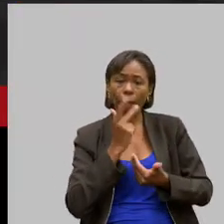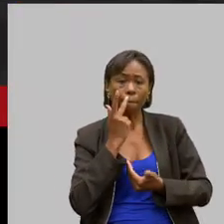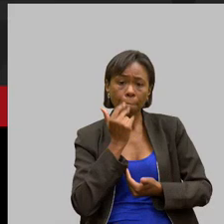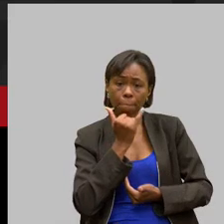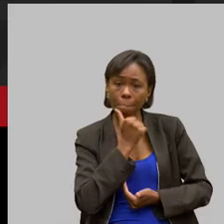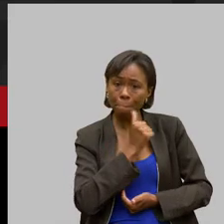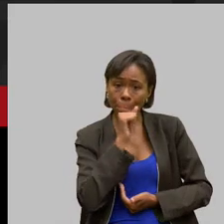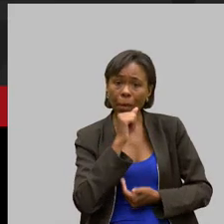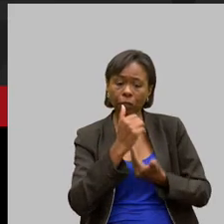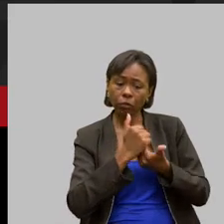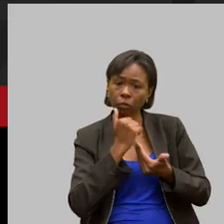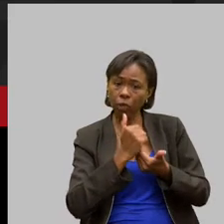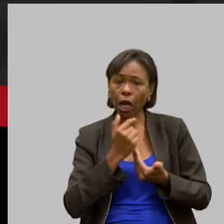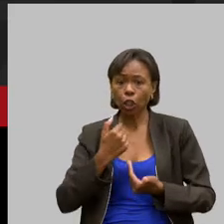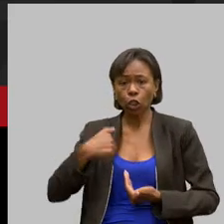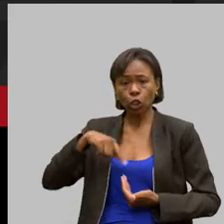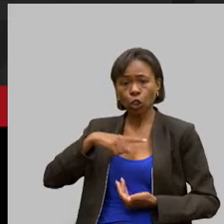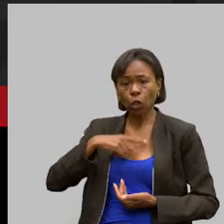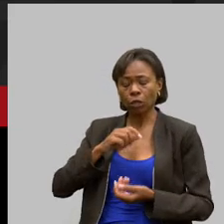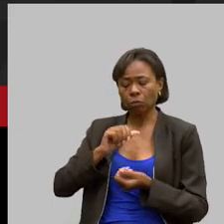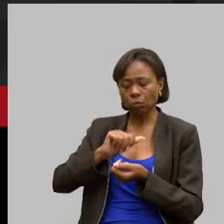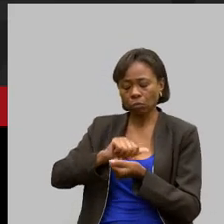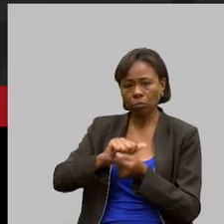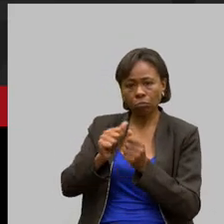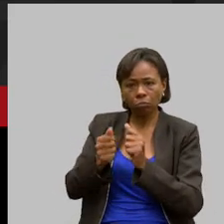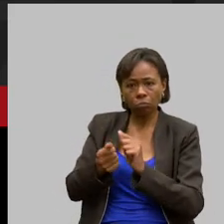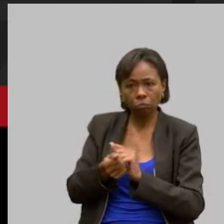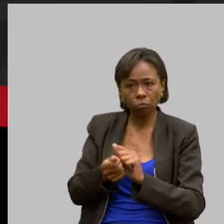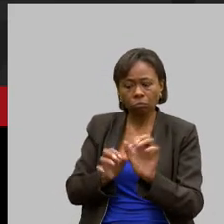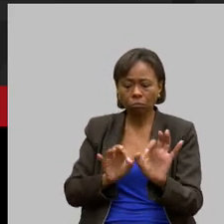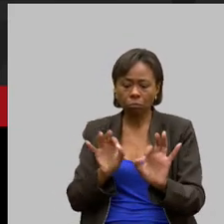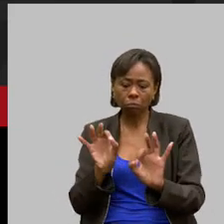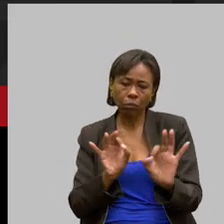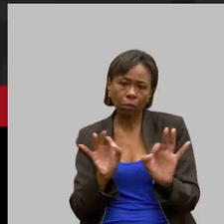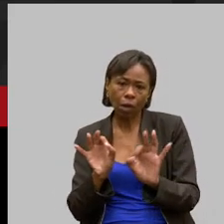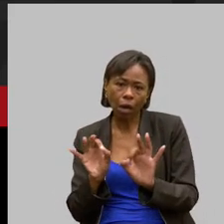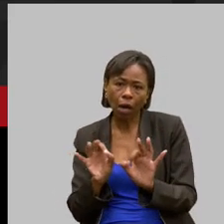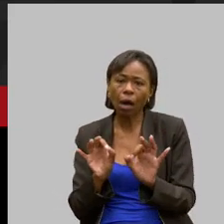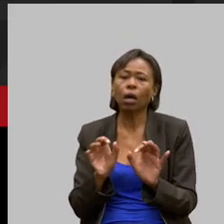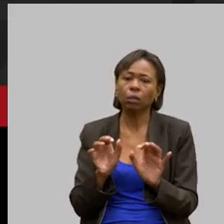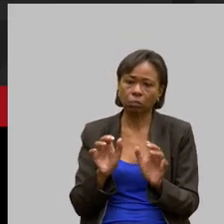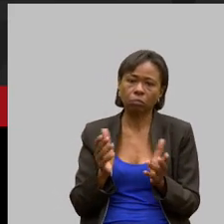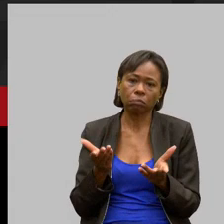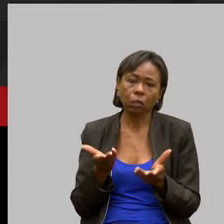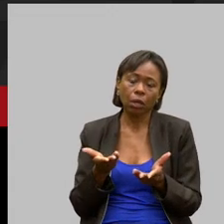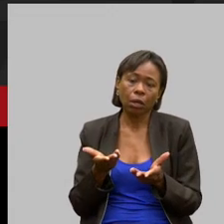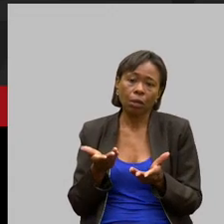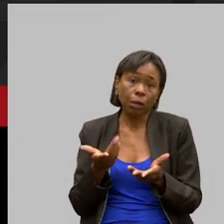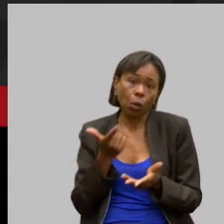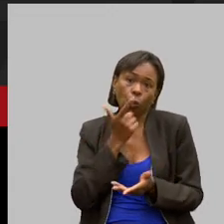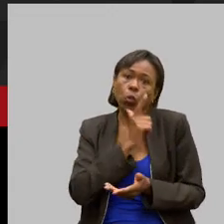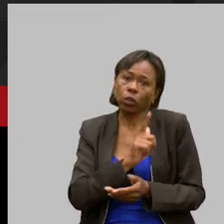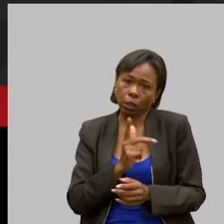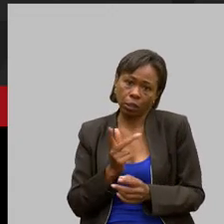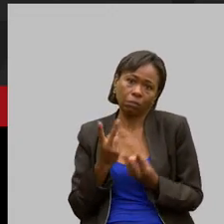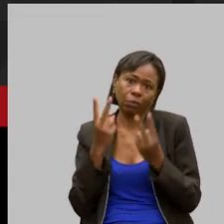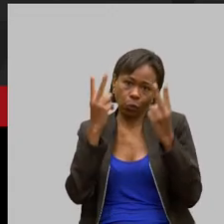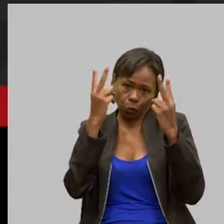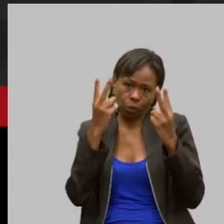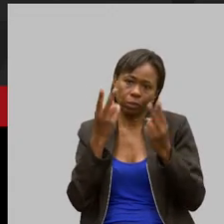a gente vai trabalhando de uma forma né pra gente buscar ali um sucesso pro